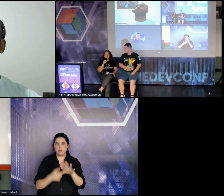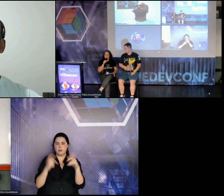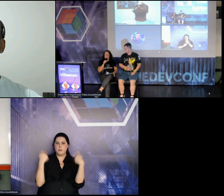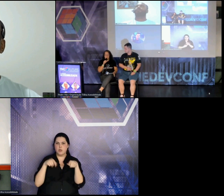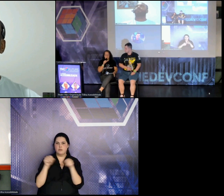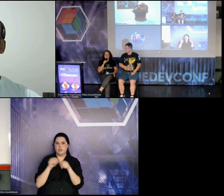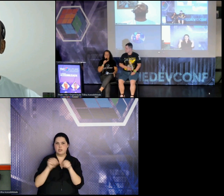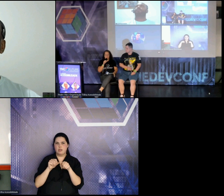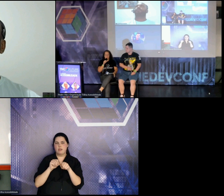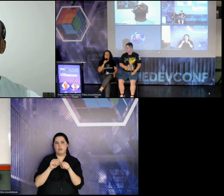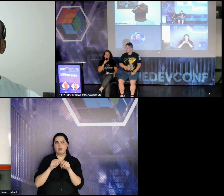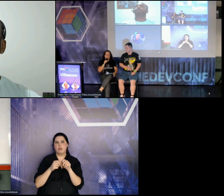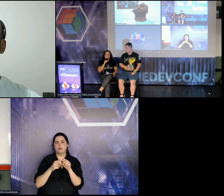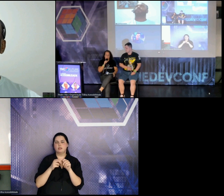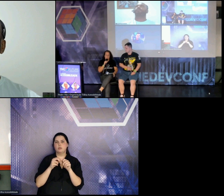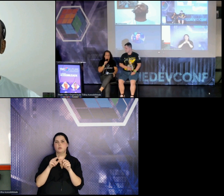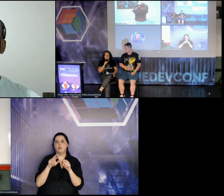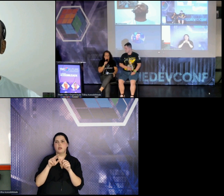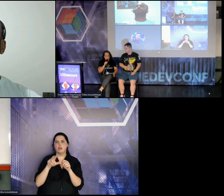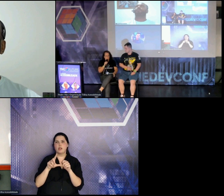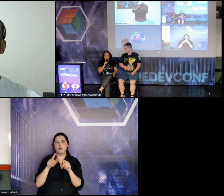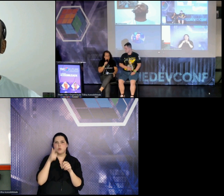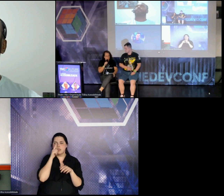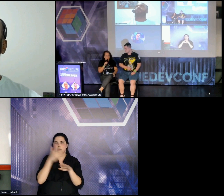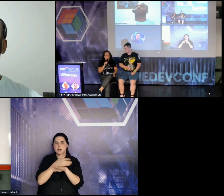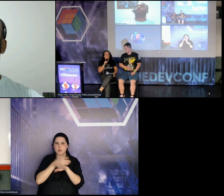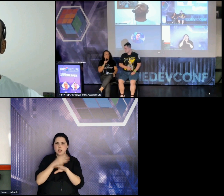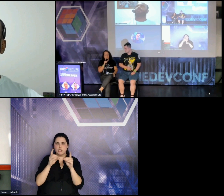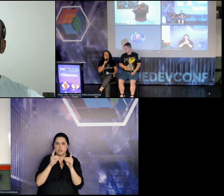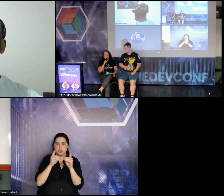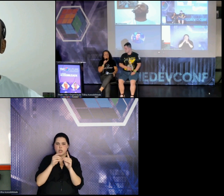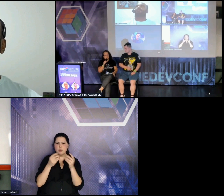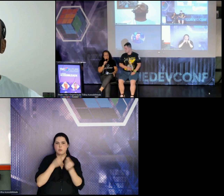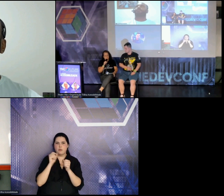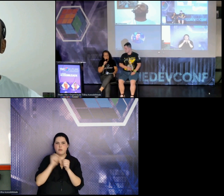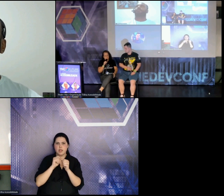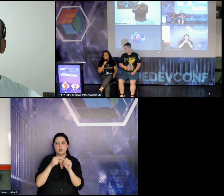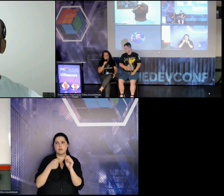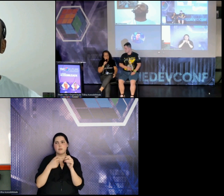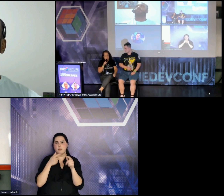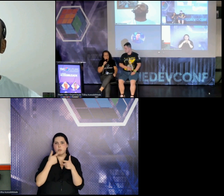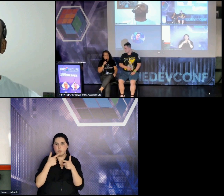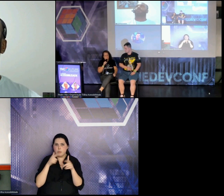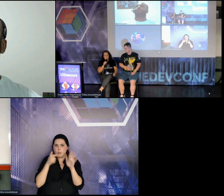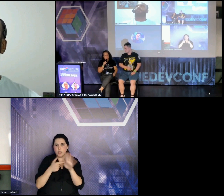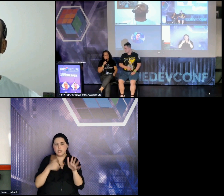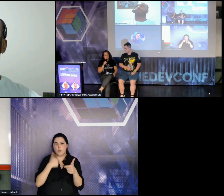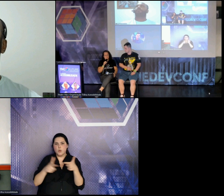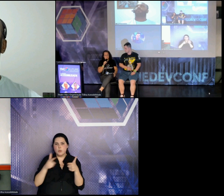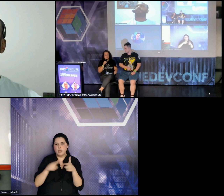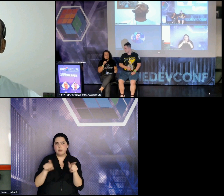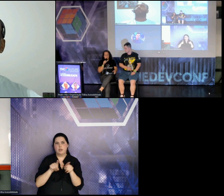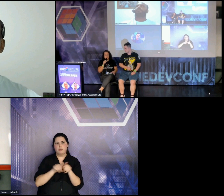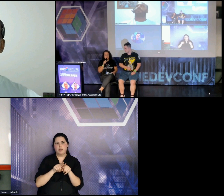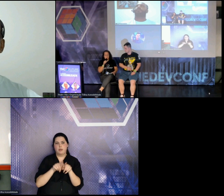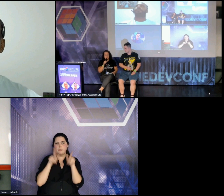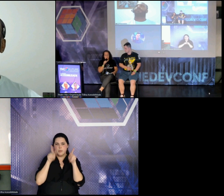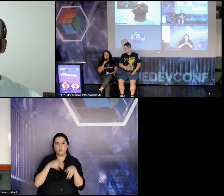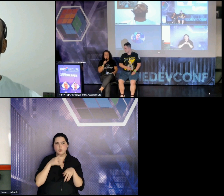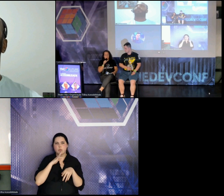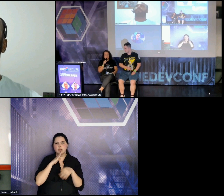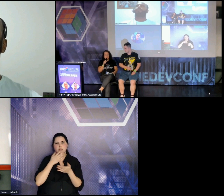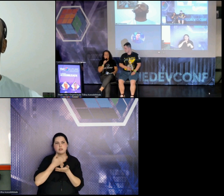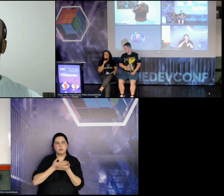vai, dentro do Mural, ela não vai conseguir participar da dinâmica, faça essa problematização, porque é muito importante que as pessoas começam a